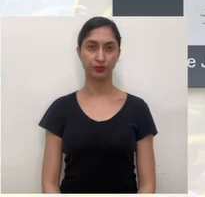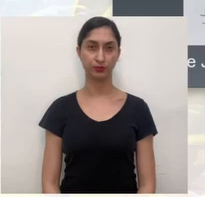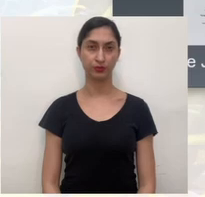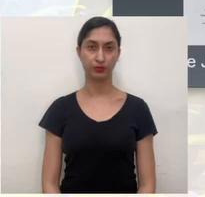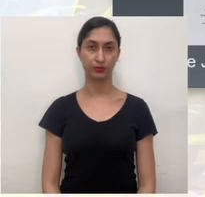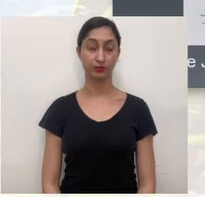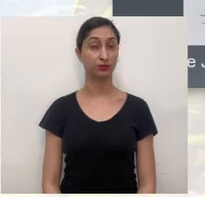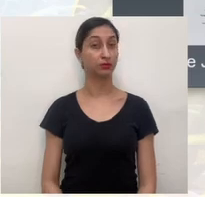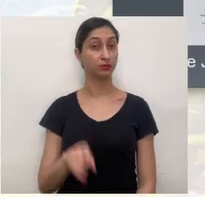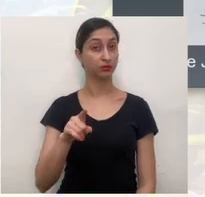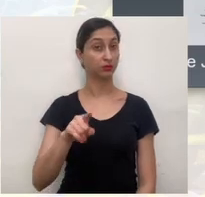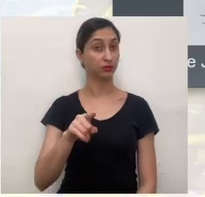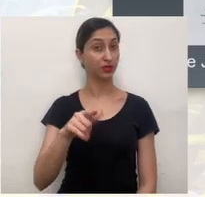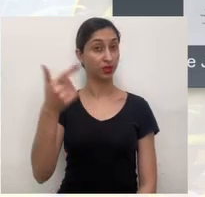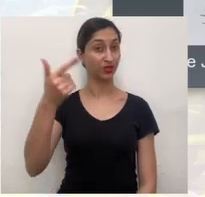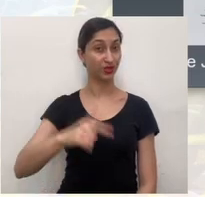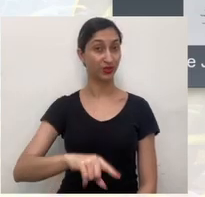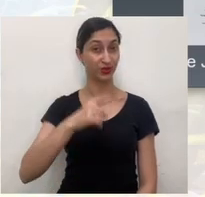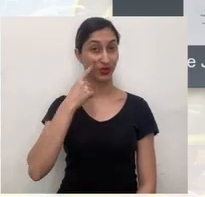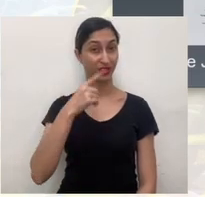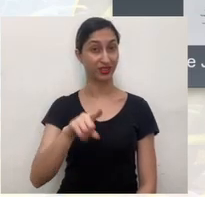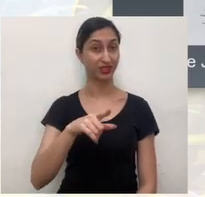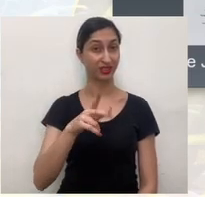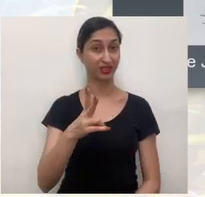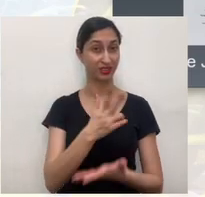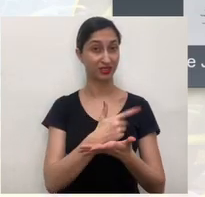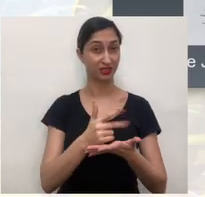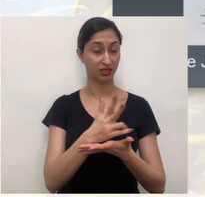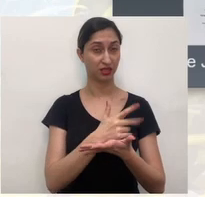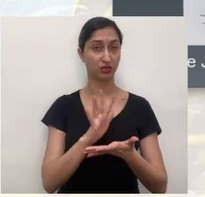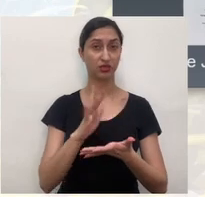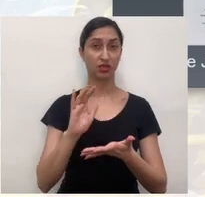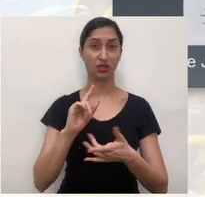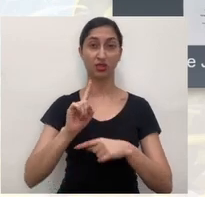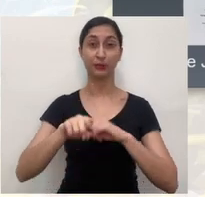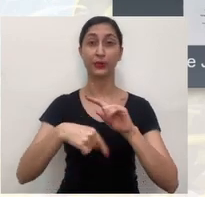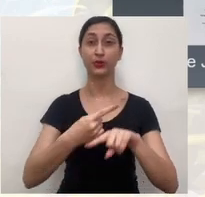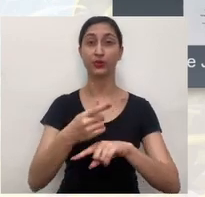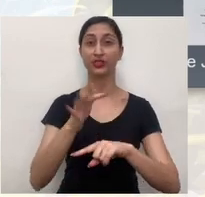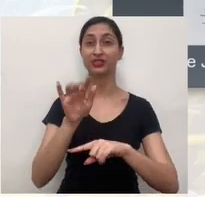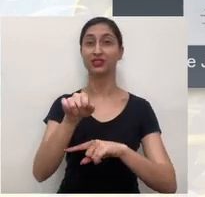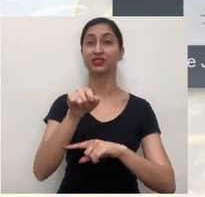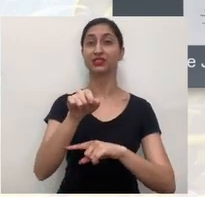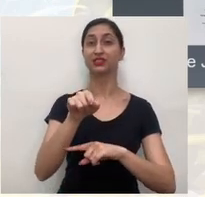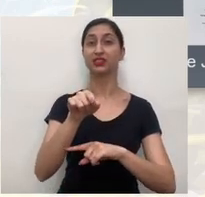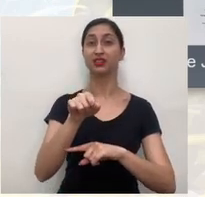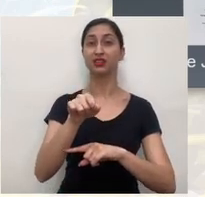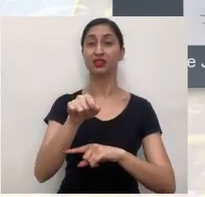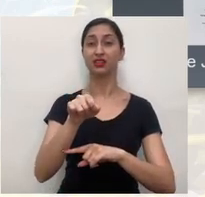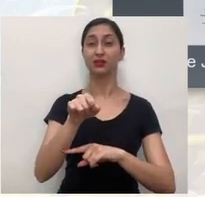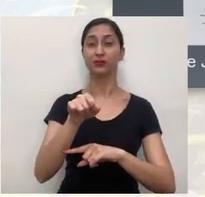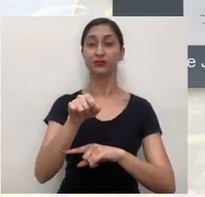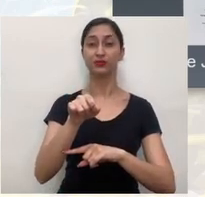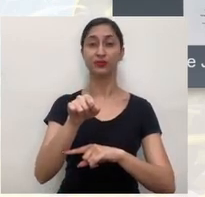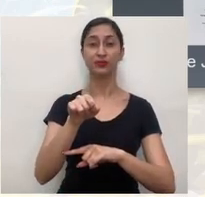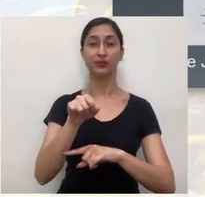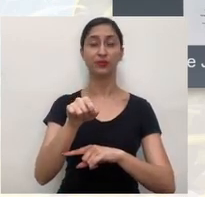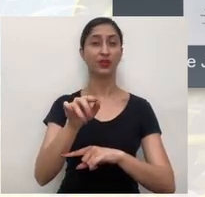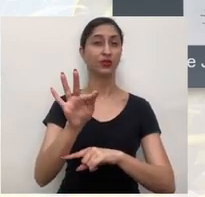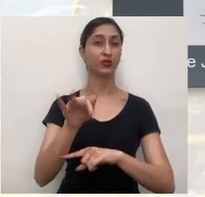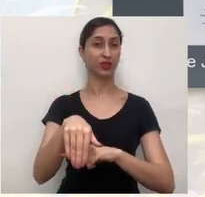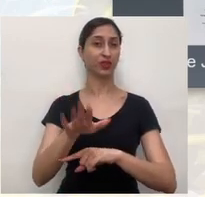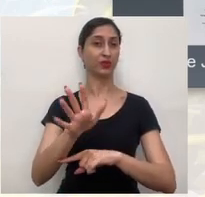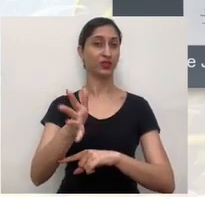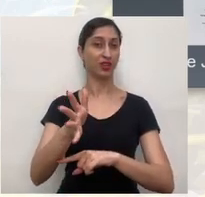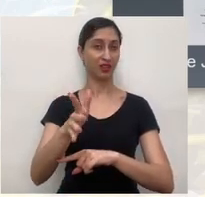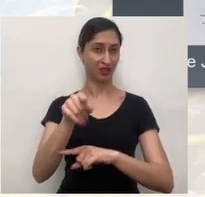aqui está, de novo, um outro desenho posterior, esse já é do final da carreira dela,